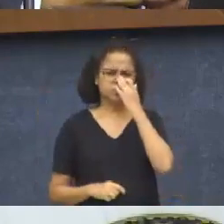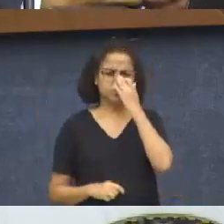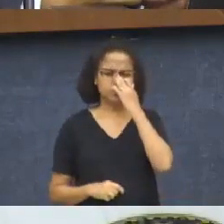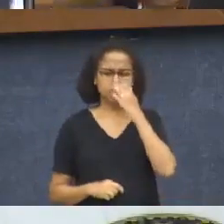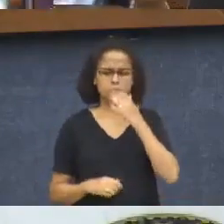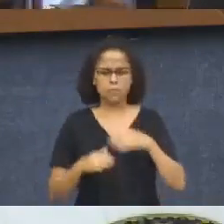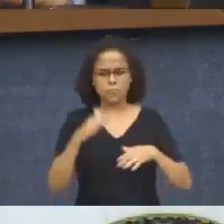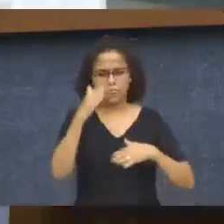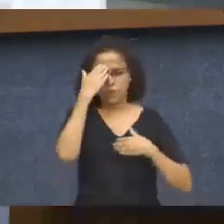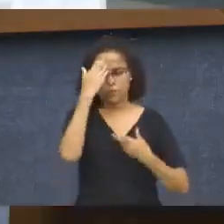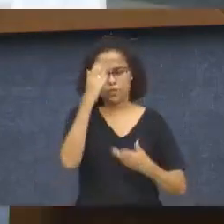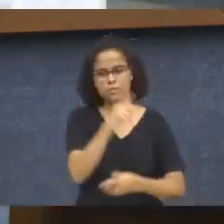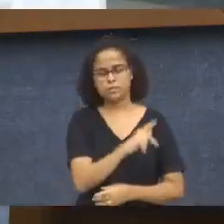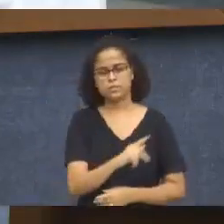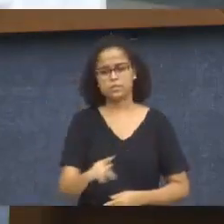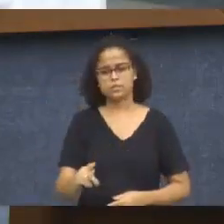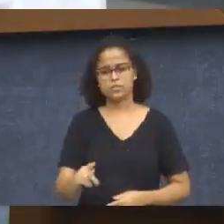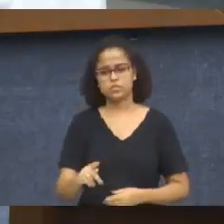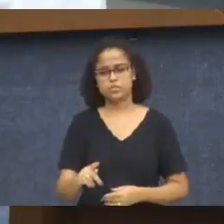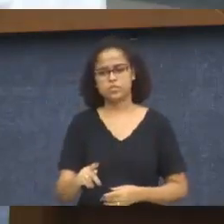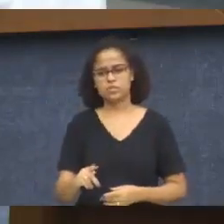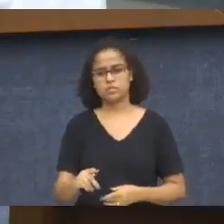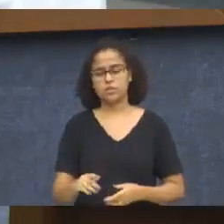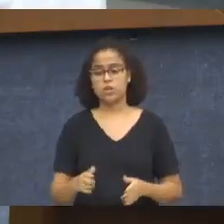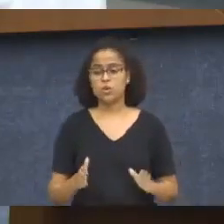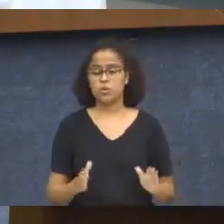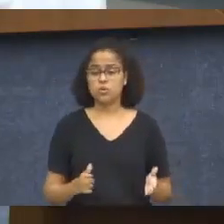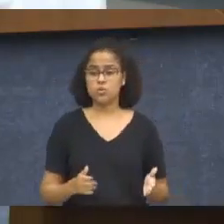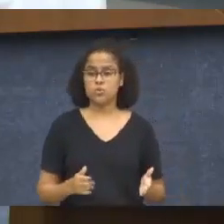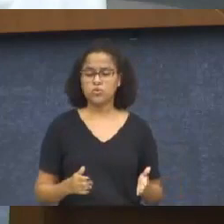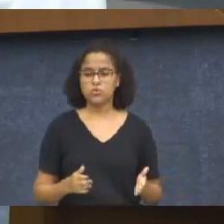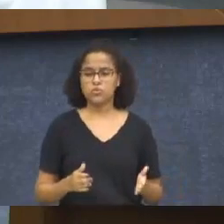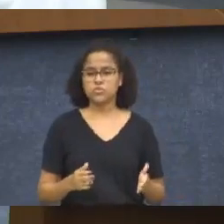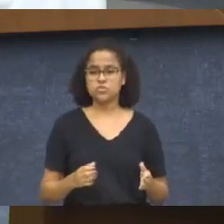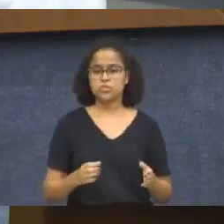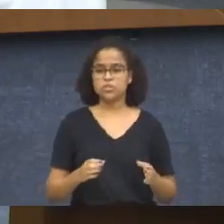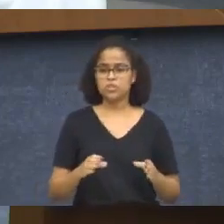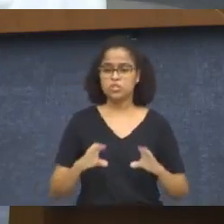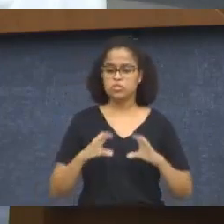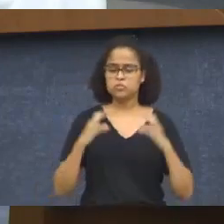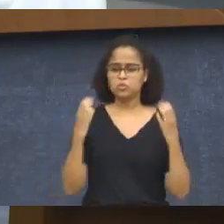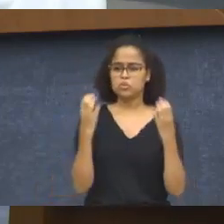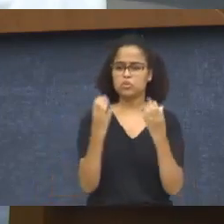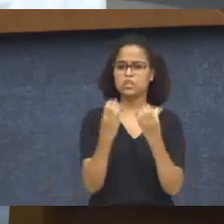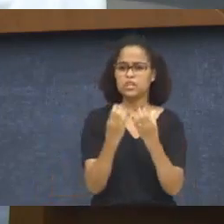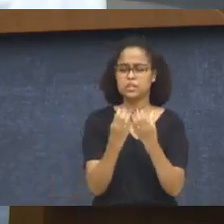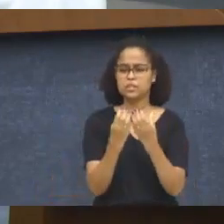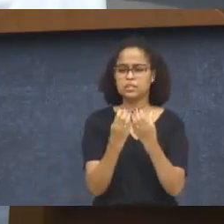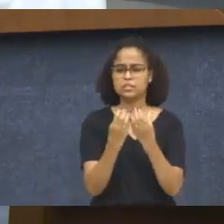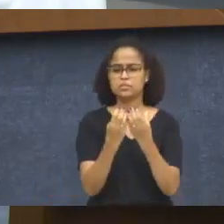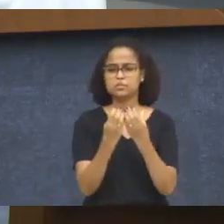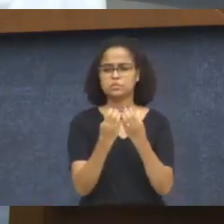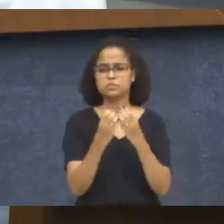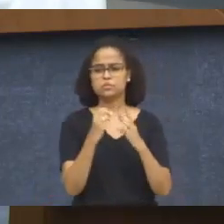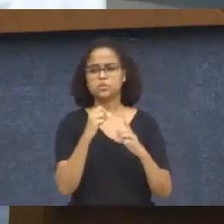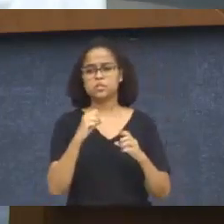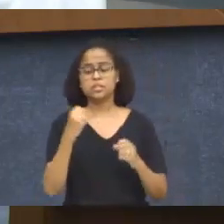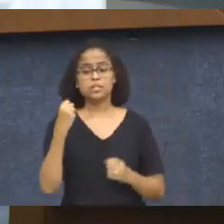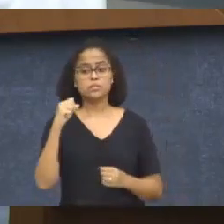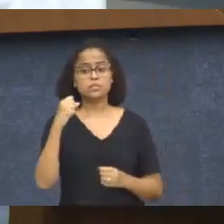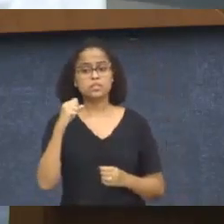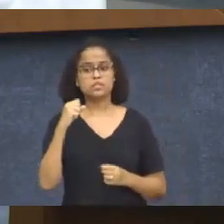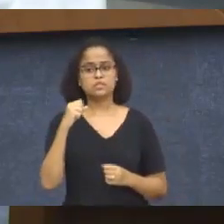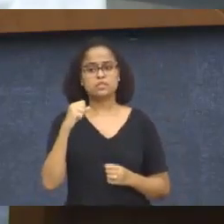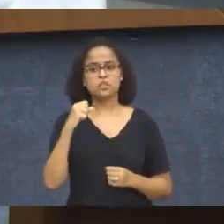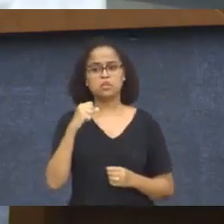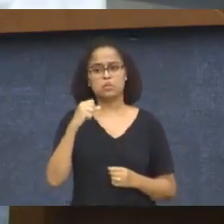Muito obrigada, presidente. Hoje eu estive no Congresso da Associação Mineira dos Municípios para falar sobre uma novidade